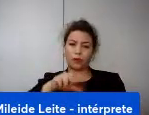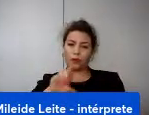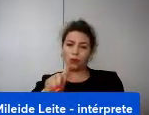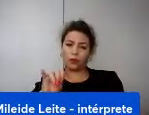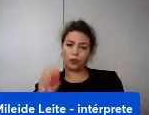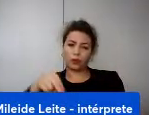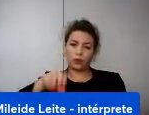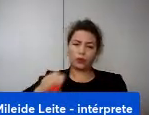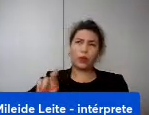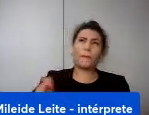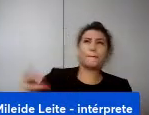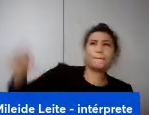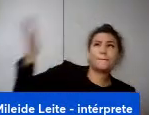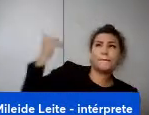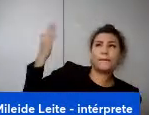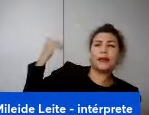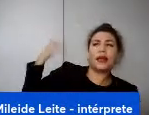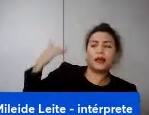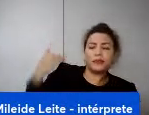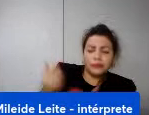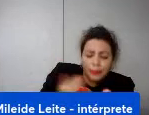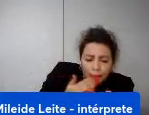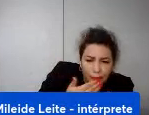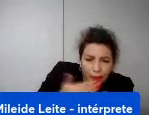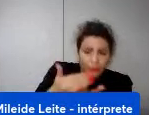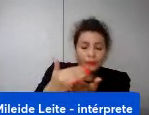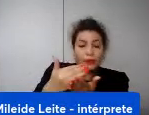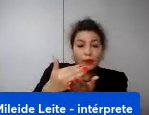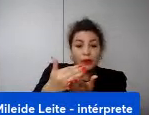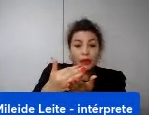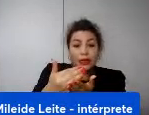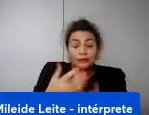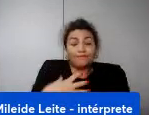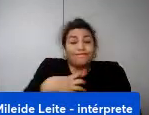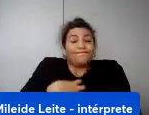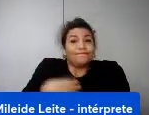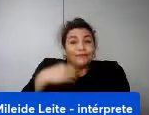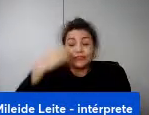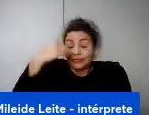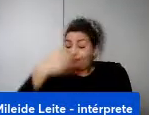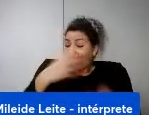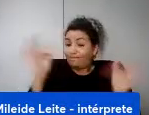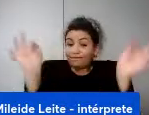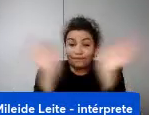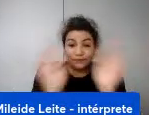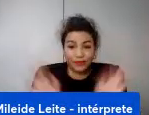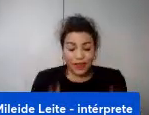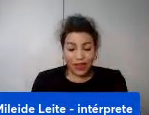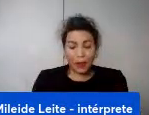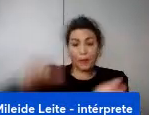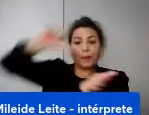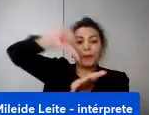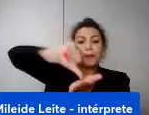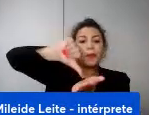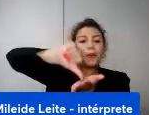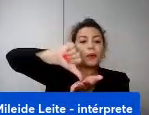sua seu embrião, ela se sente muito honrada de sediar